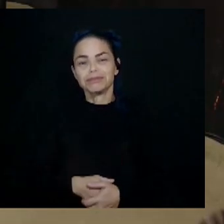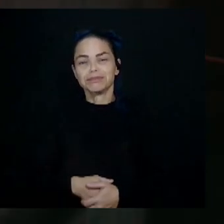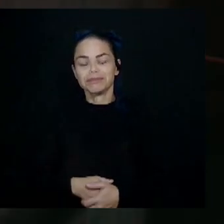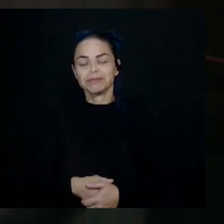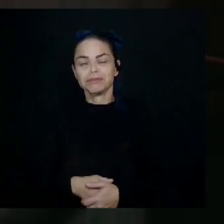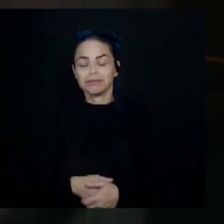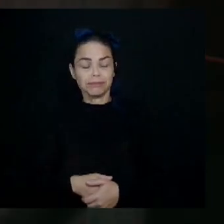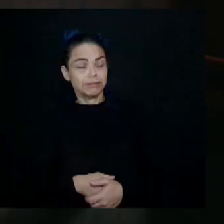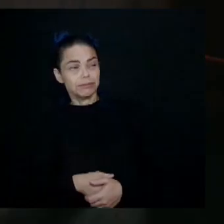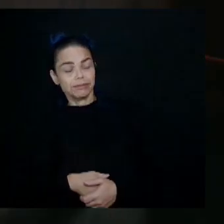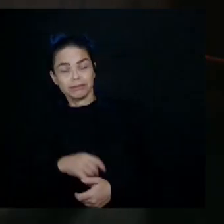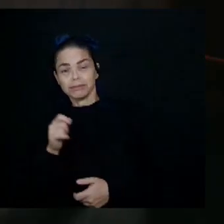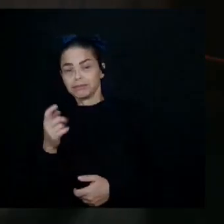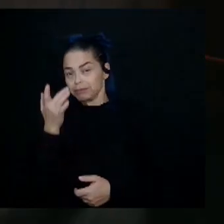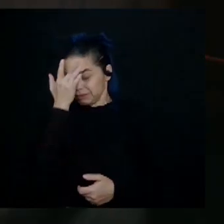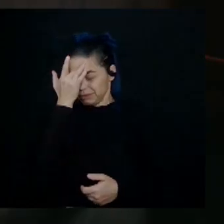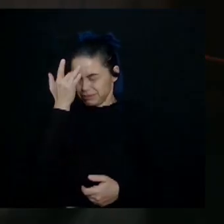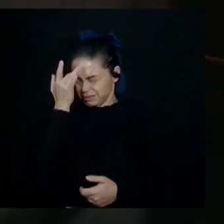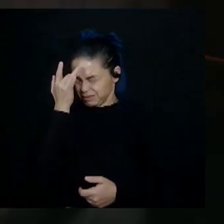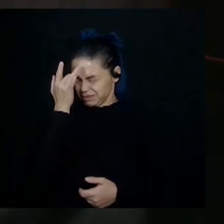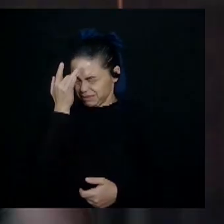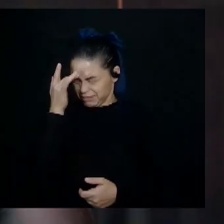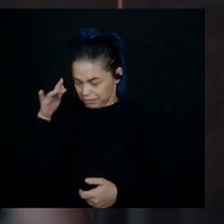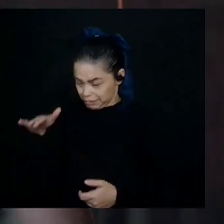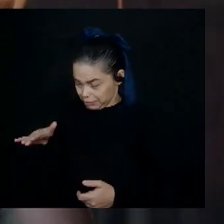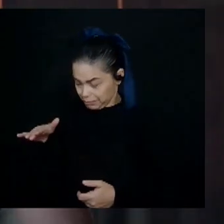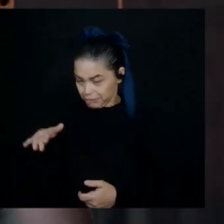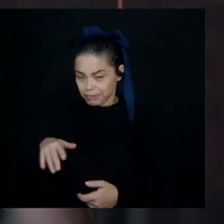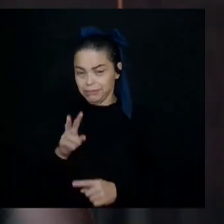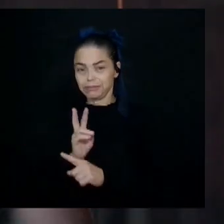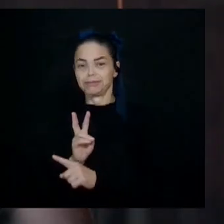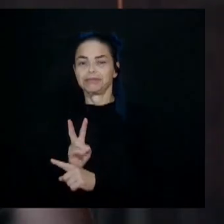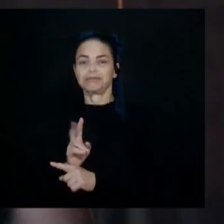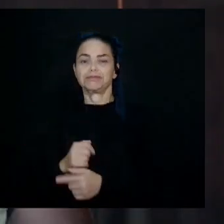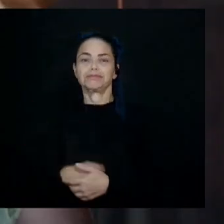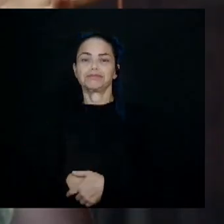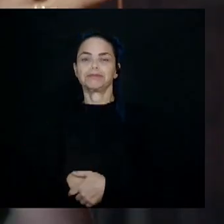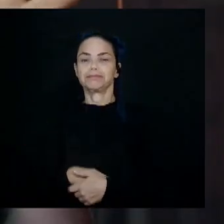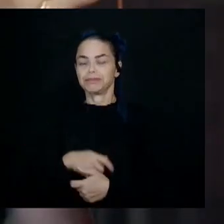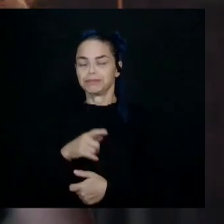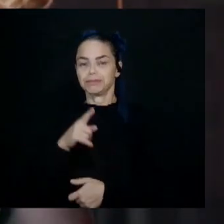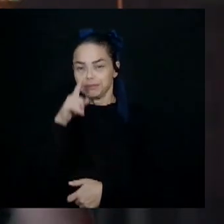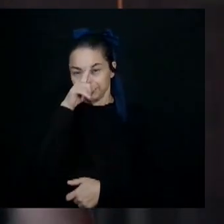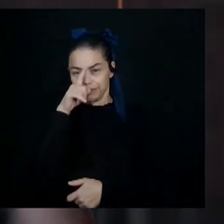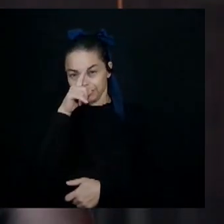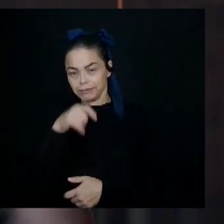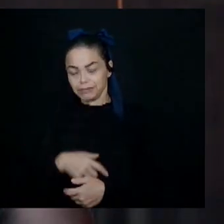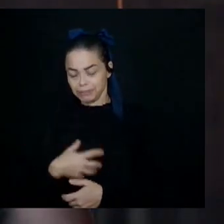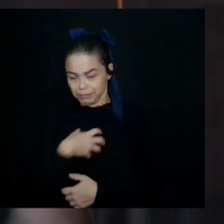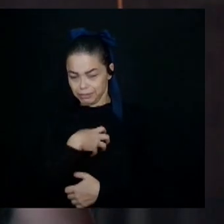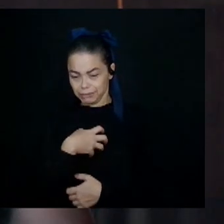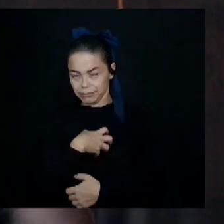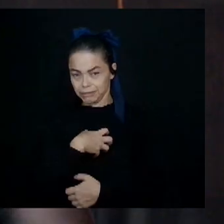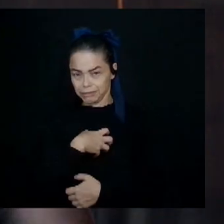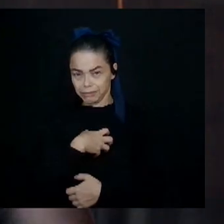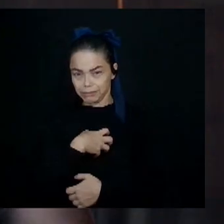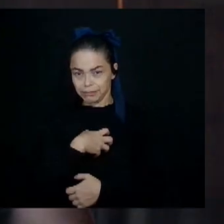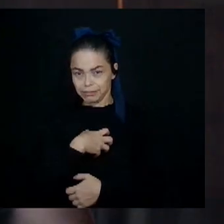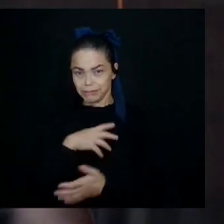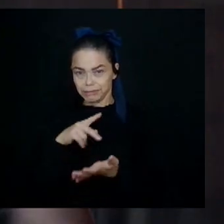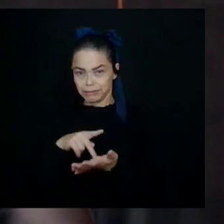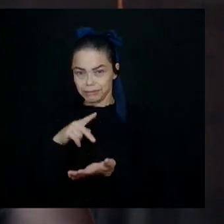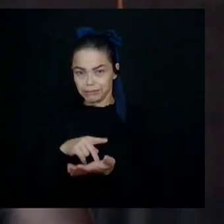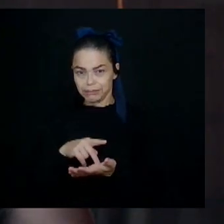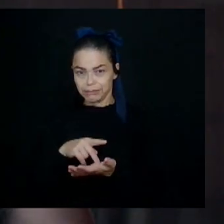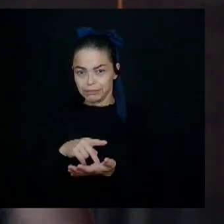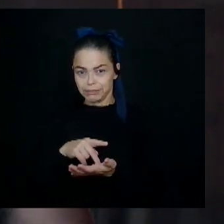Saúde mental da criança e do cuidador. O risco de uma situação emocional é enorme, mas, na verdade, eu queria ainda continuar